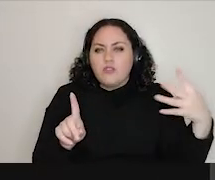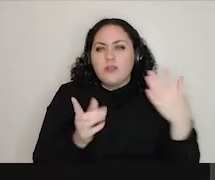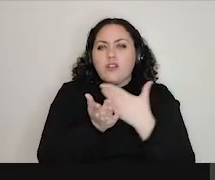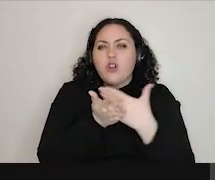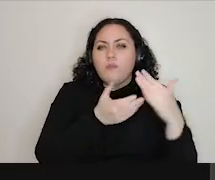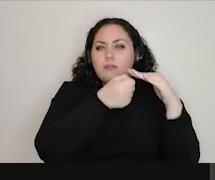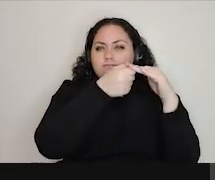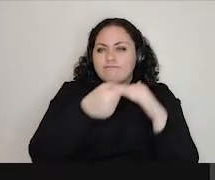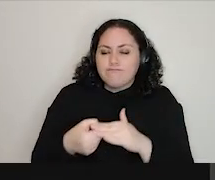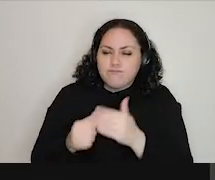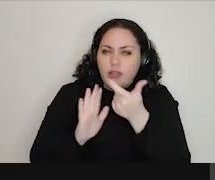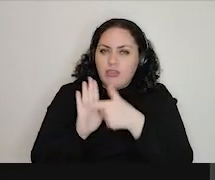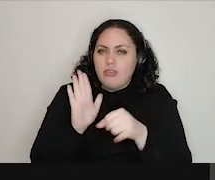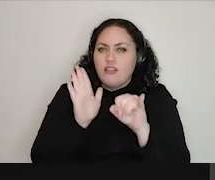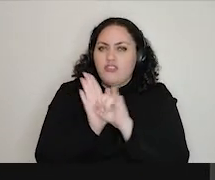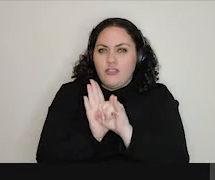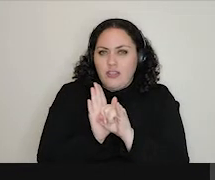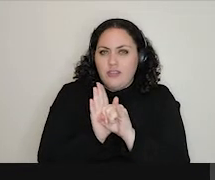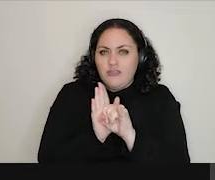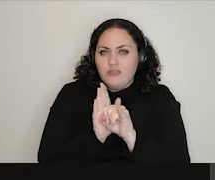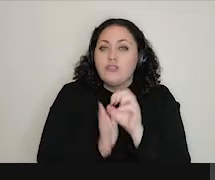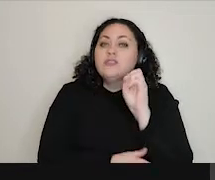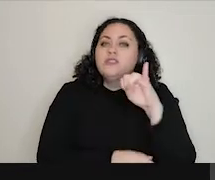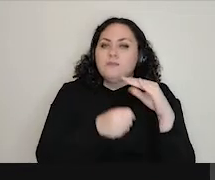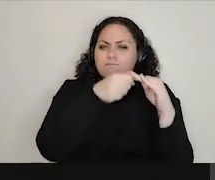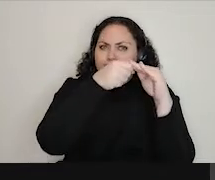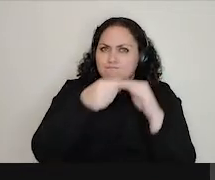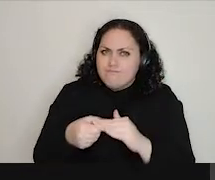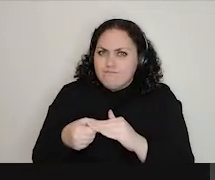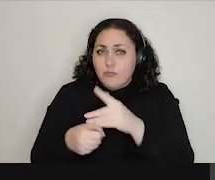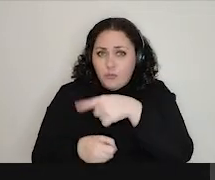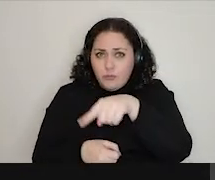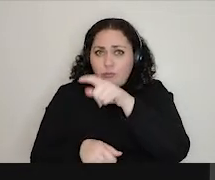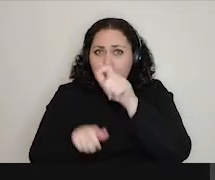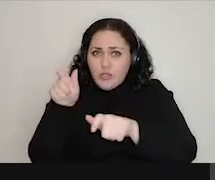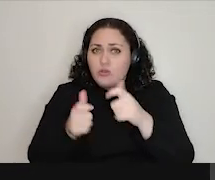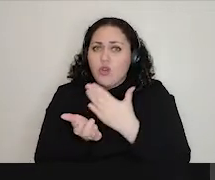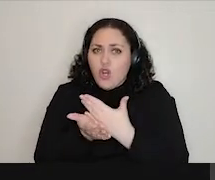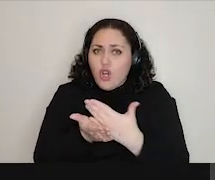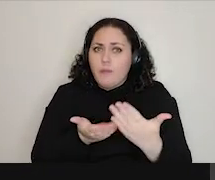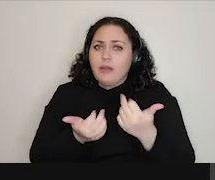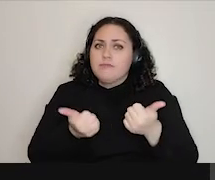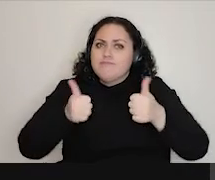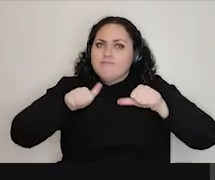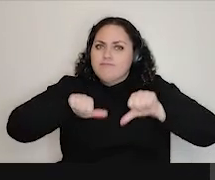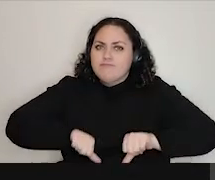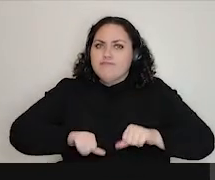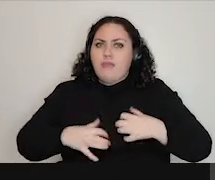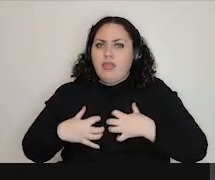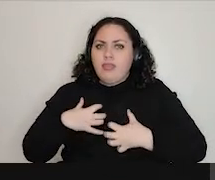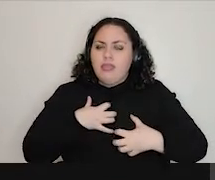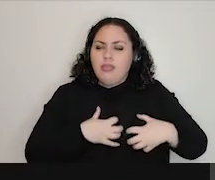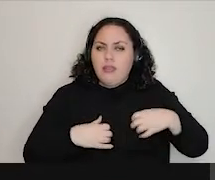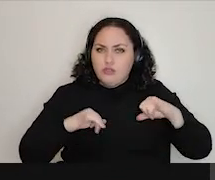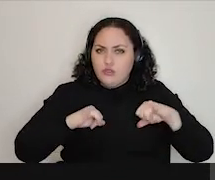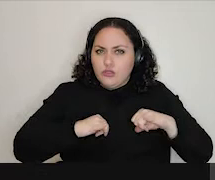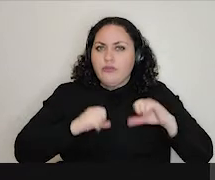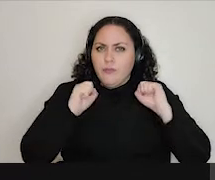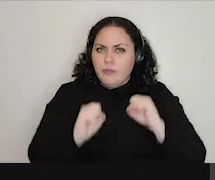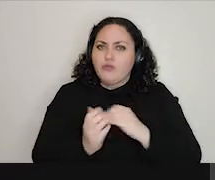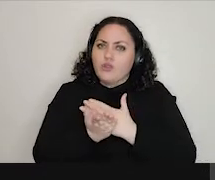grupo seja anulada e, consequentemente, a anulação dessa identidade possa produzir ainda mais